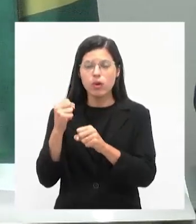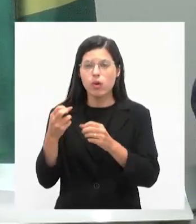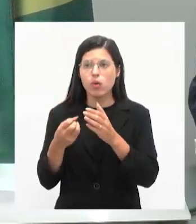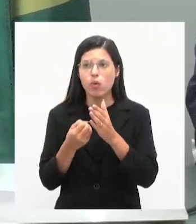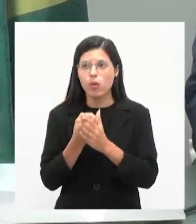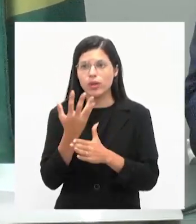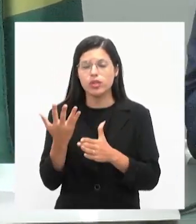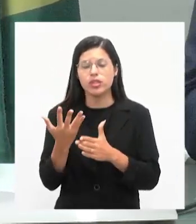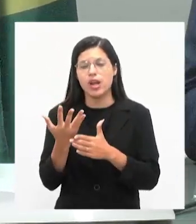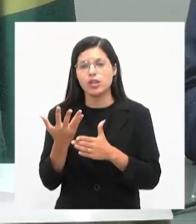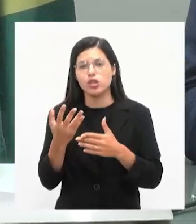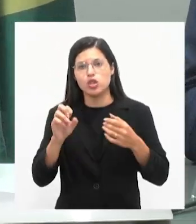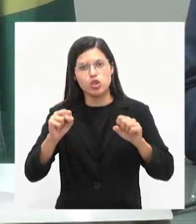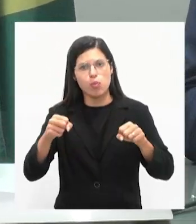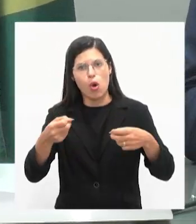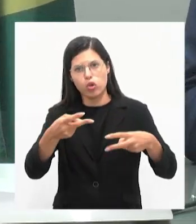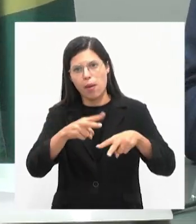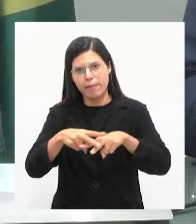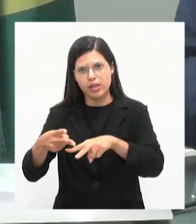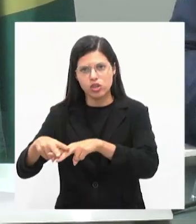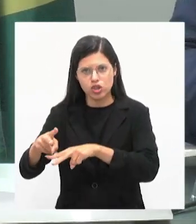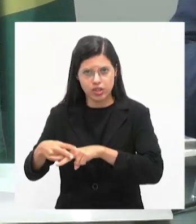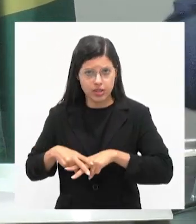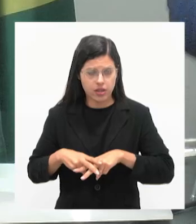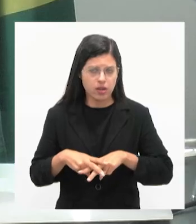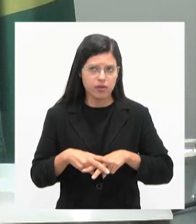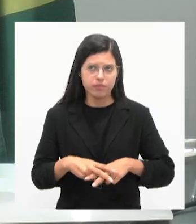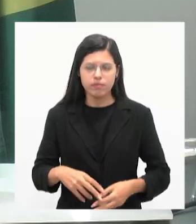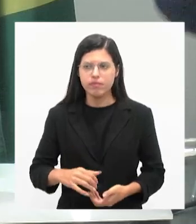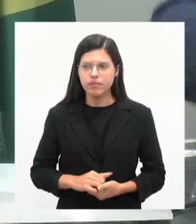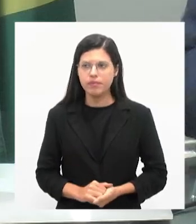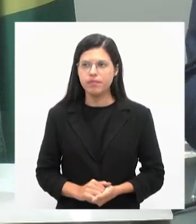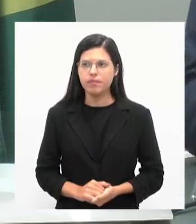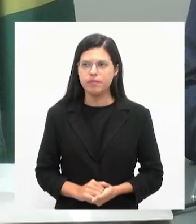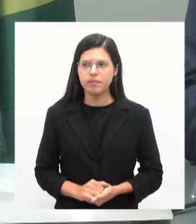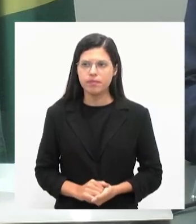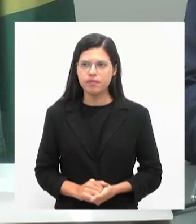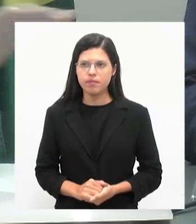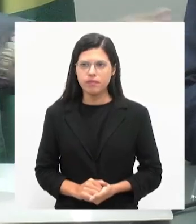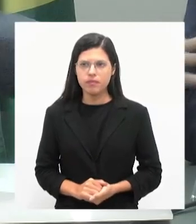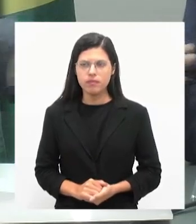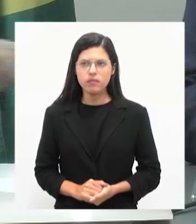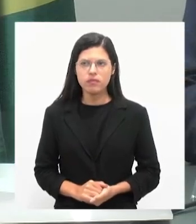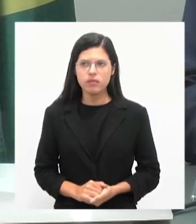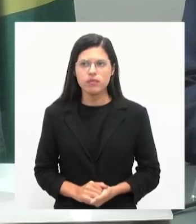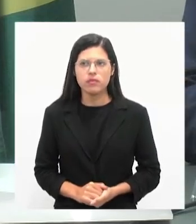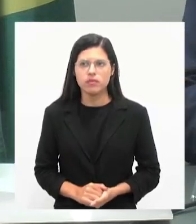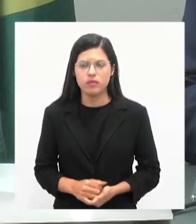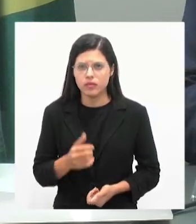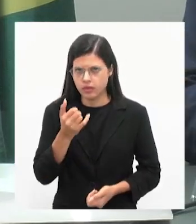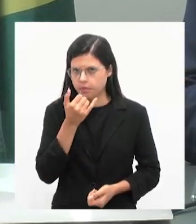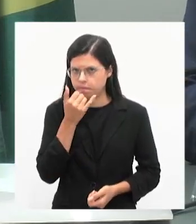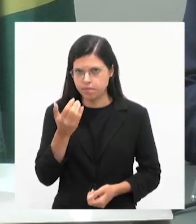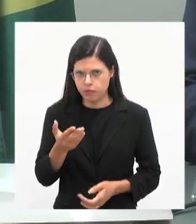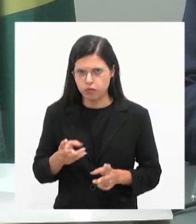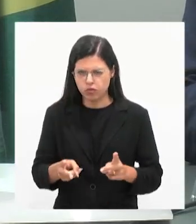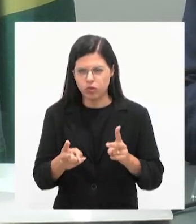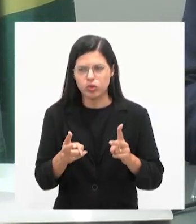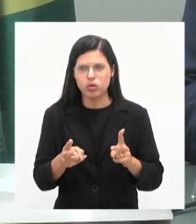quantidade de motos apreendidas. Assim, e aí, vou mais além Desculpa aqui, presidente. Vou mais além por quê?